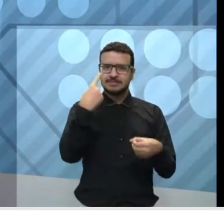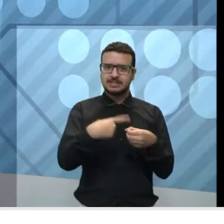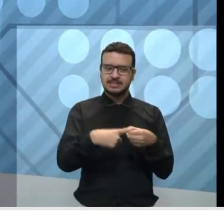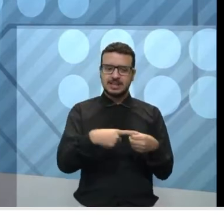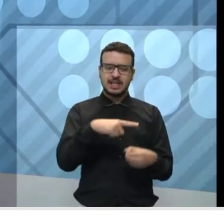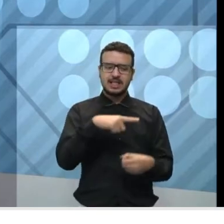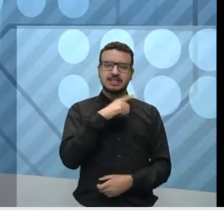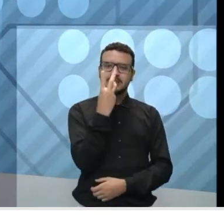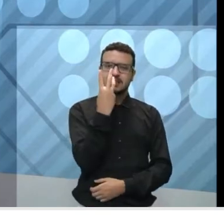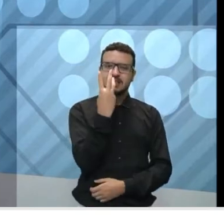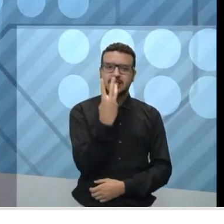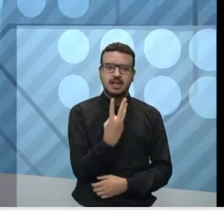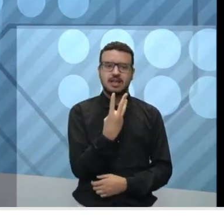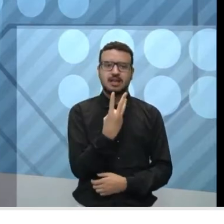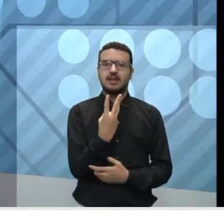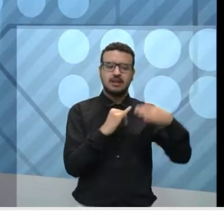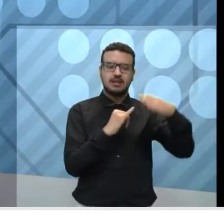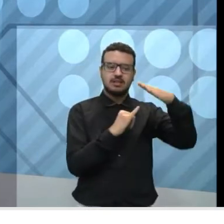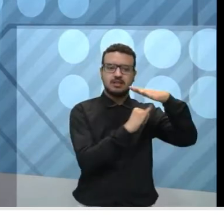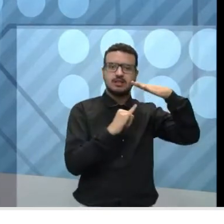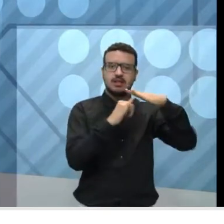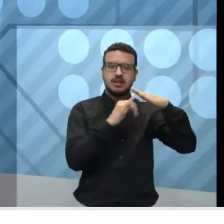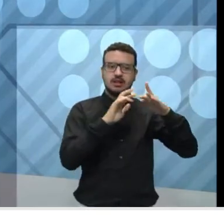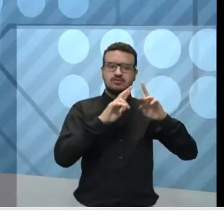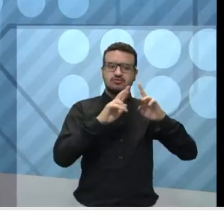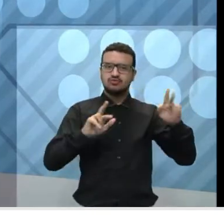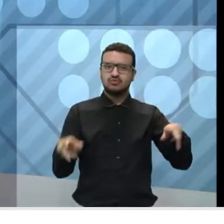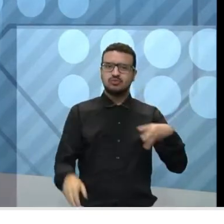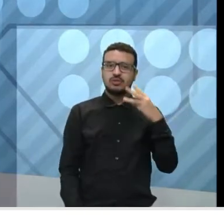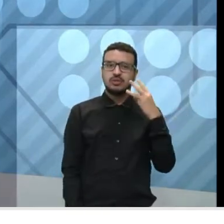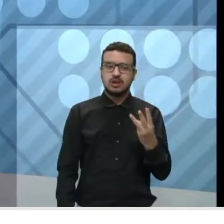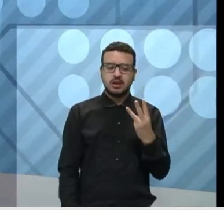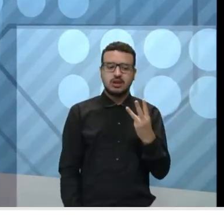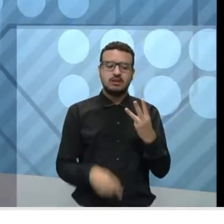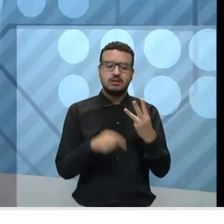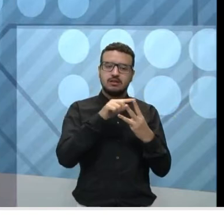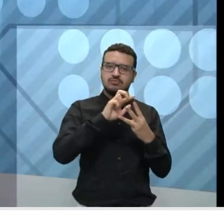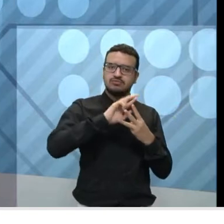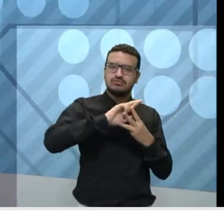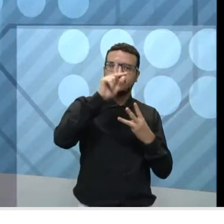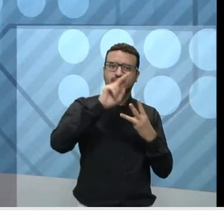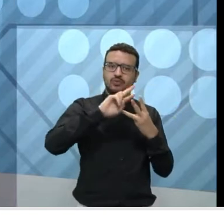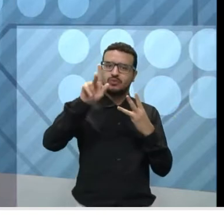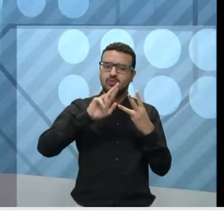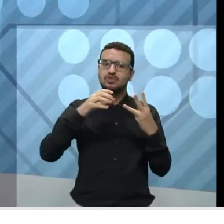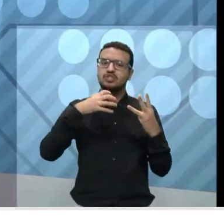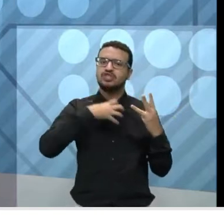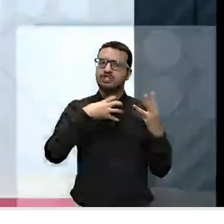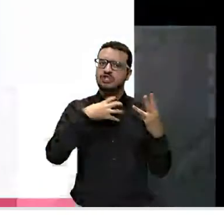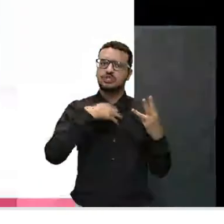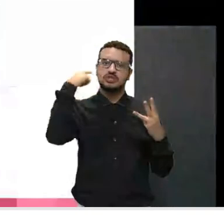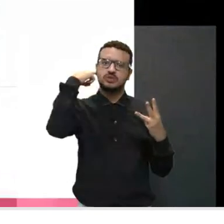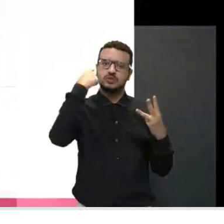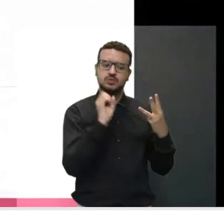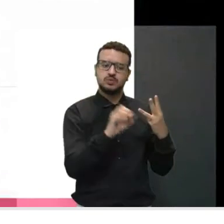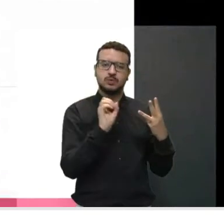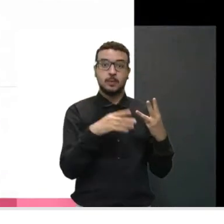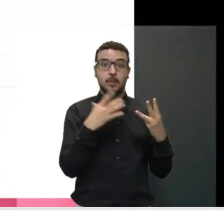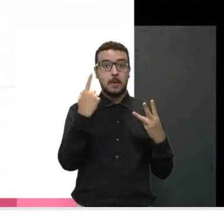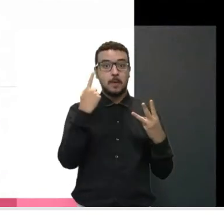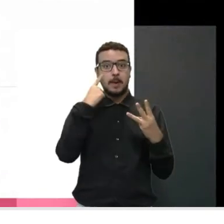perspectivas diferentes em relação à educação de surdos. Então, no quadro, nós vamos ver a primeira instituição que defende o tratamento